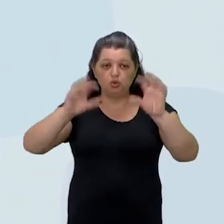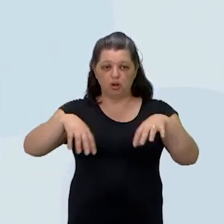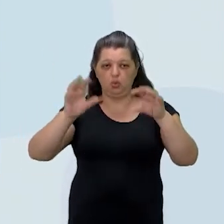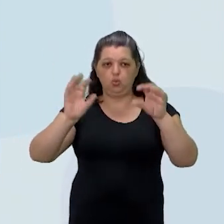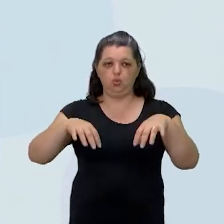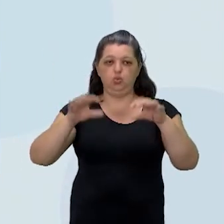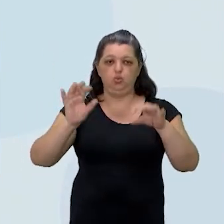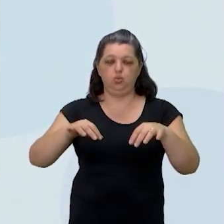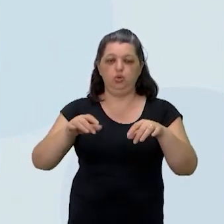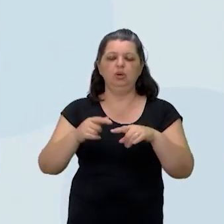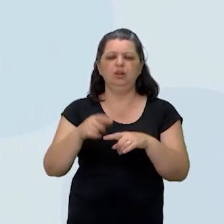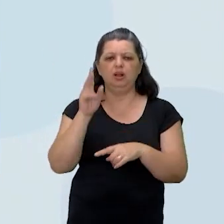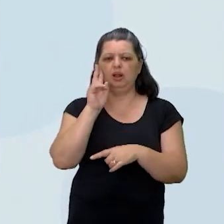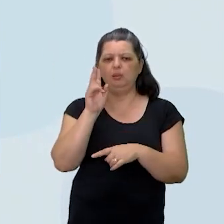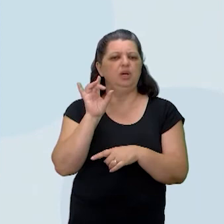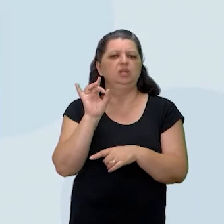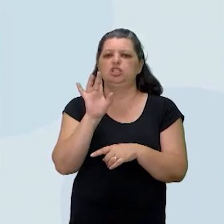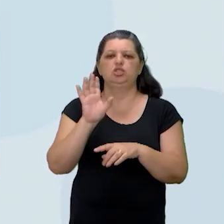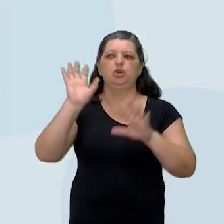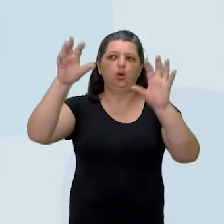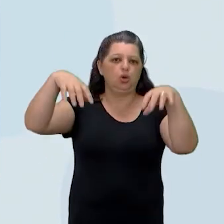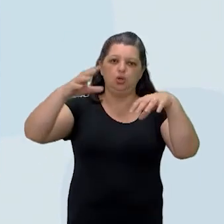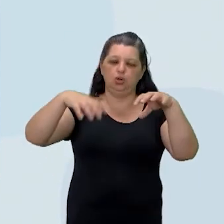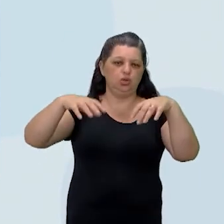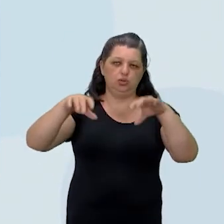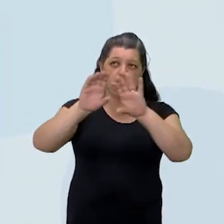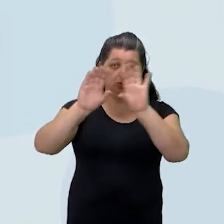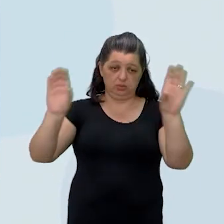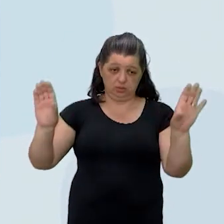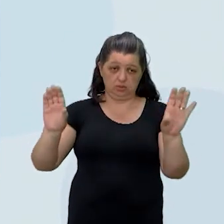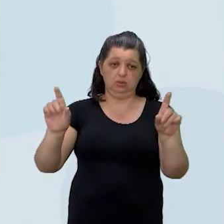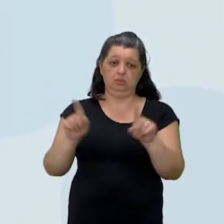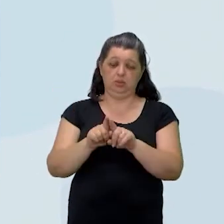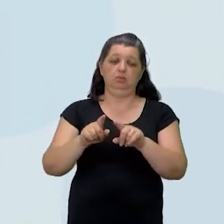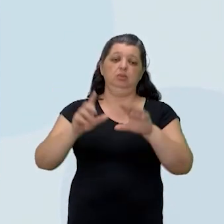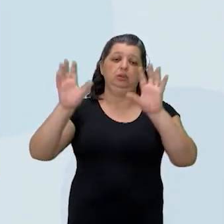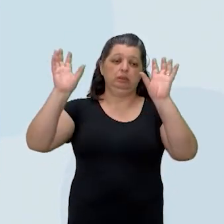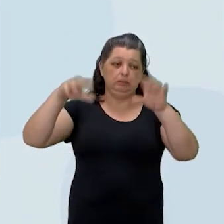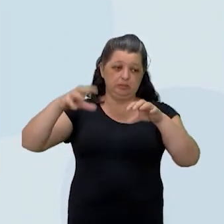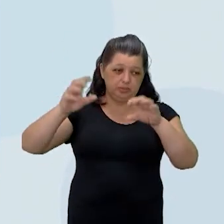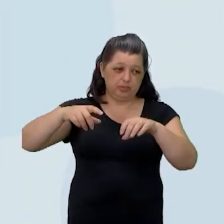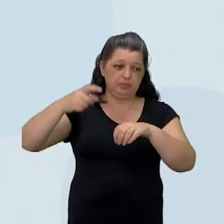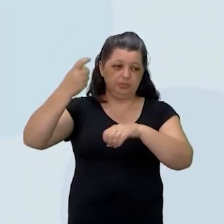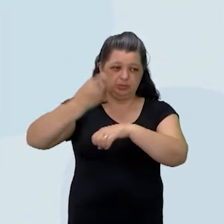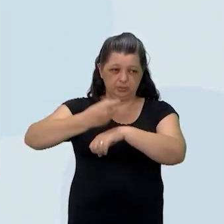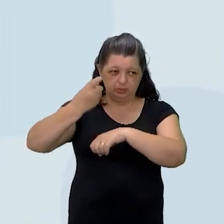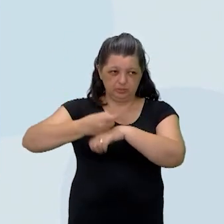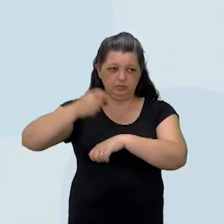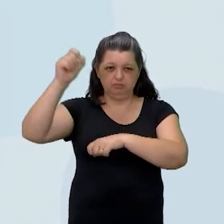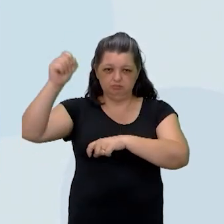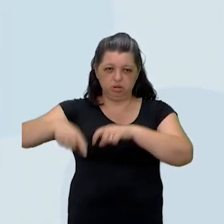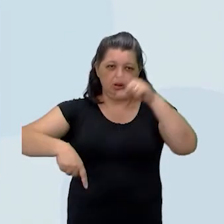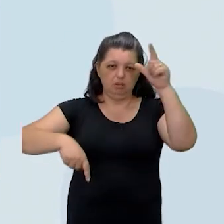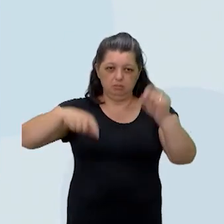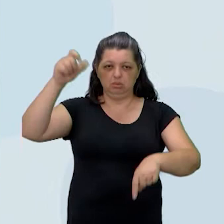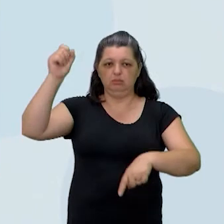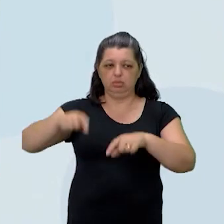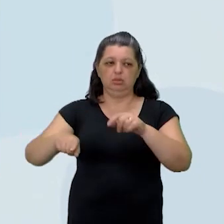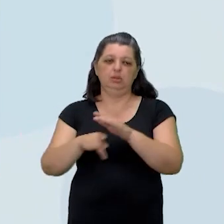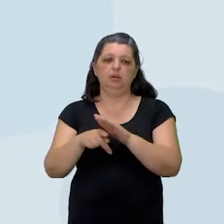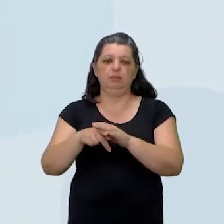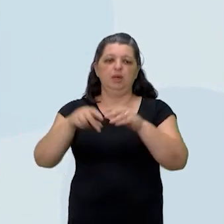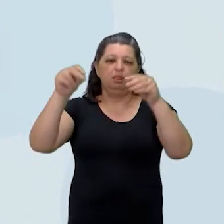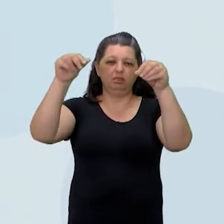tem que lembrar também que não cai só chuva do céu, né? Cai também granizo, também neva, mas aí a gente tem,